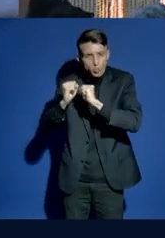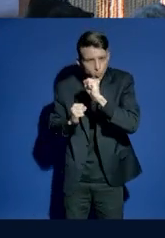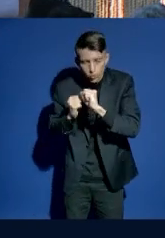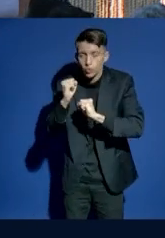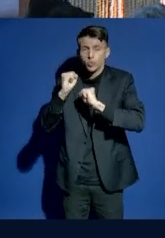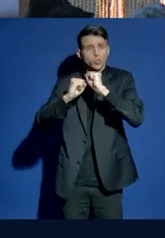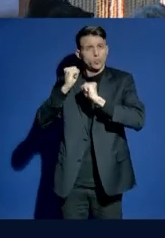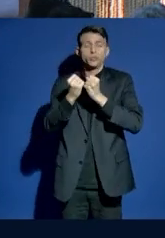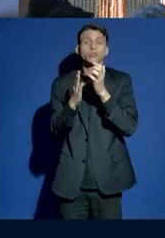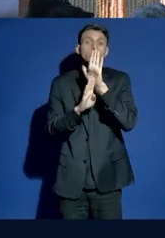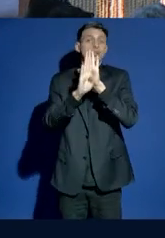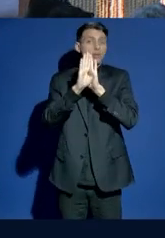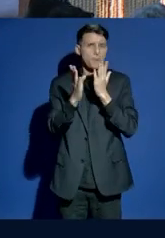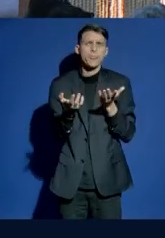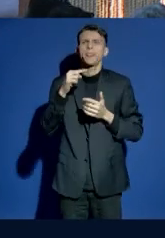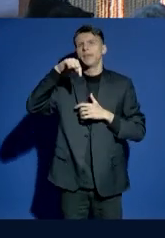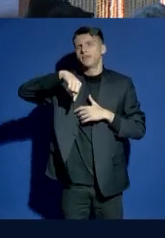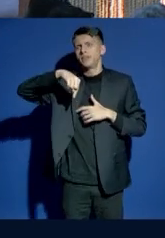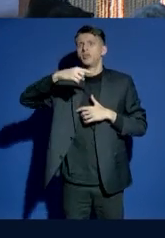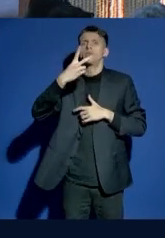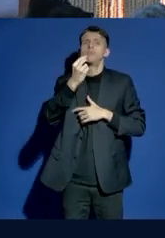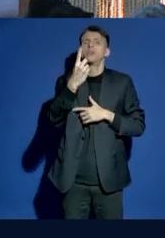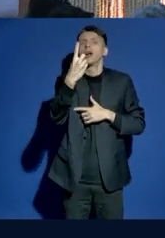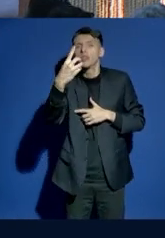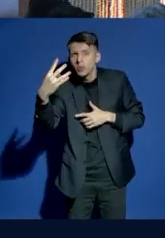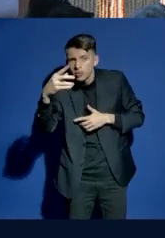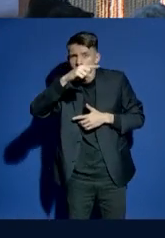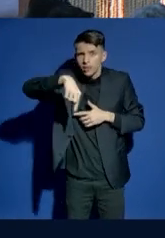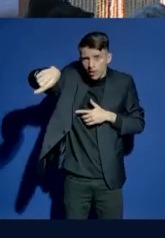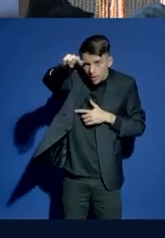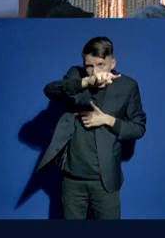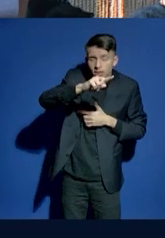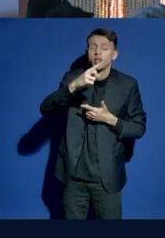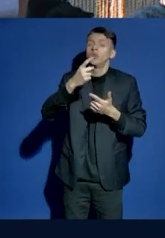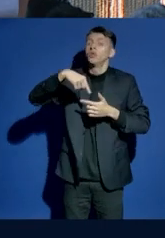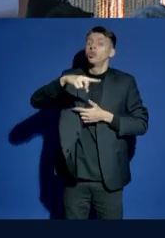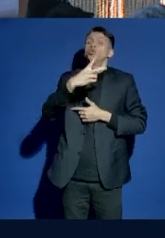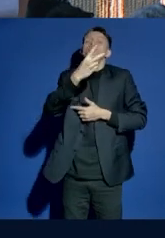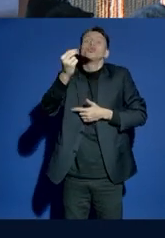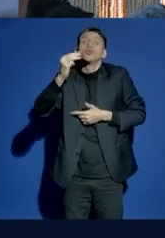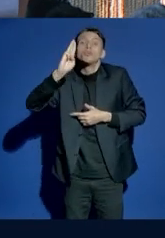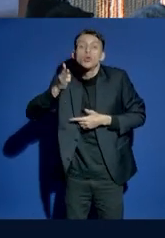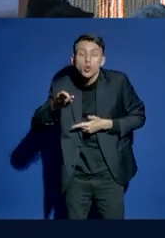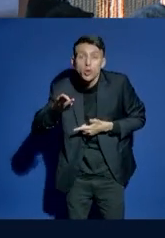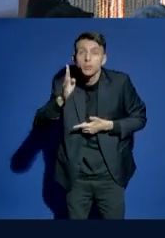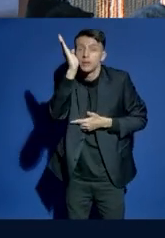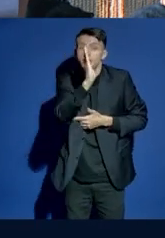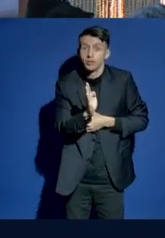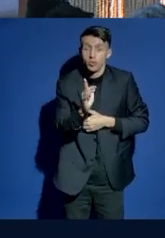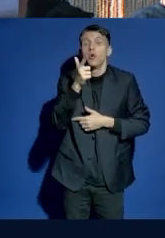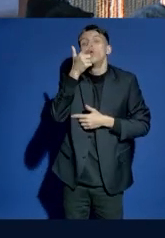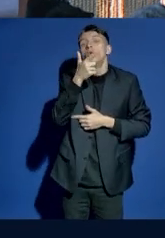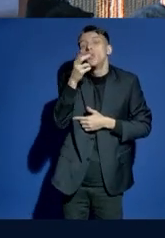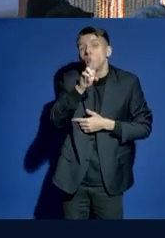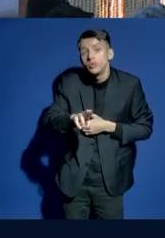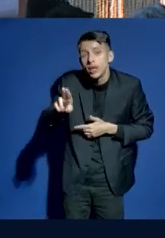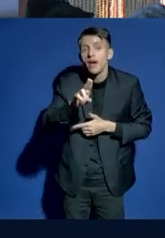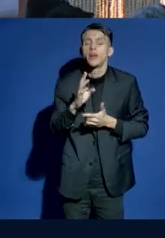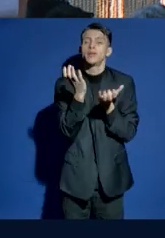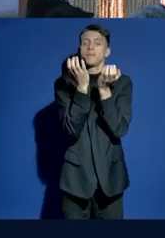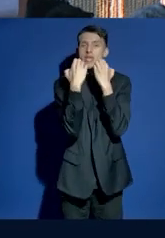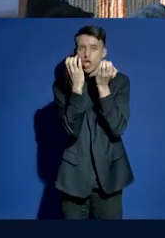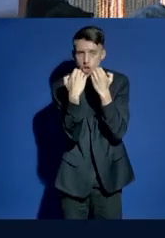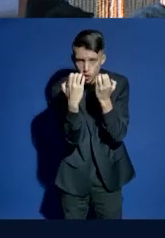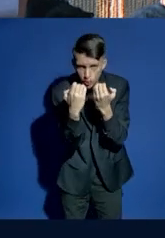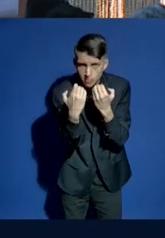2014, todo mundo dessa plateia aqui, mais os 200 milhões de brasileiros, subsidiavam o excedente da produção de milho